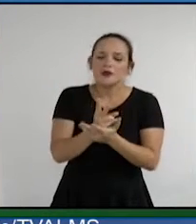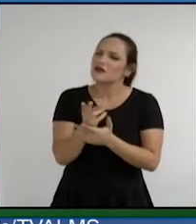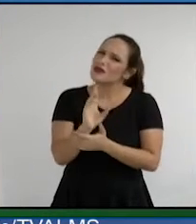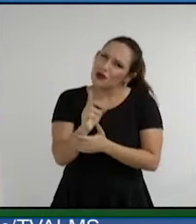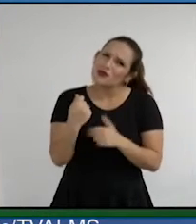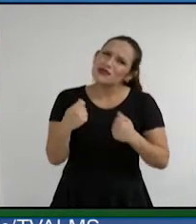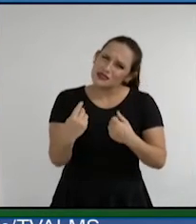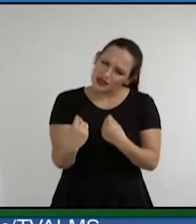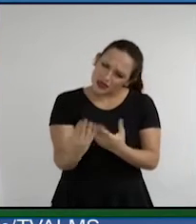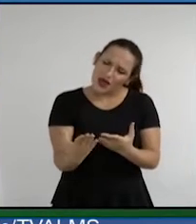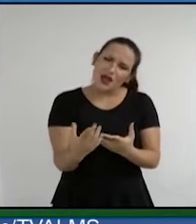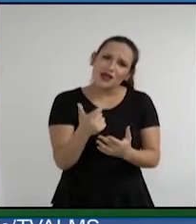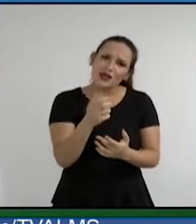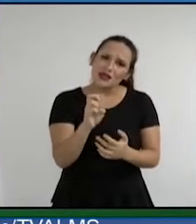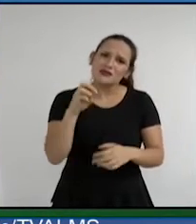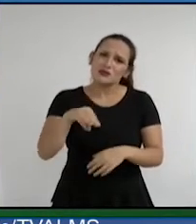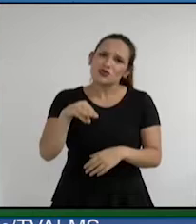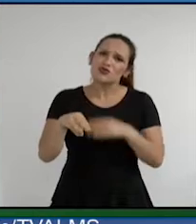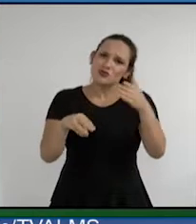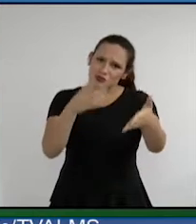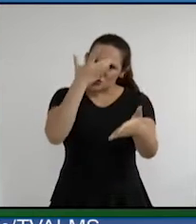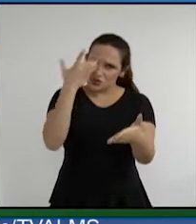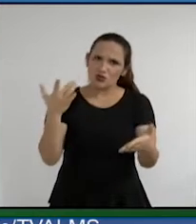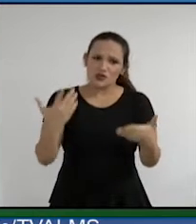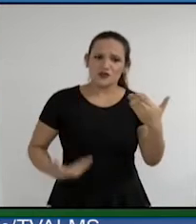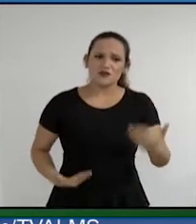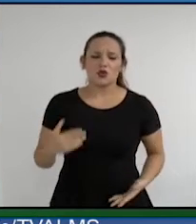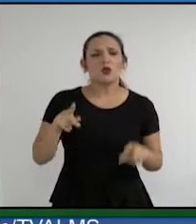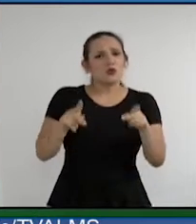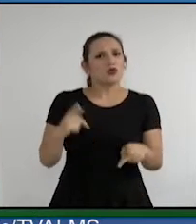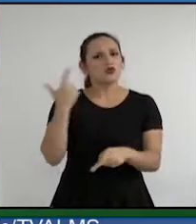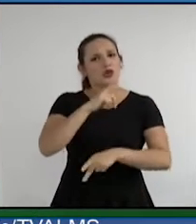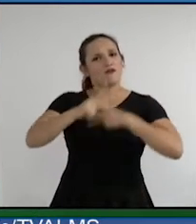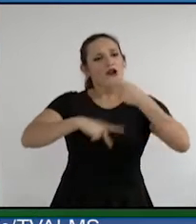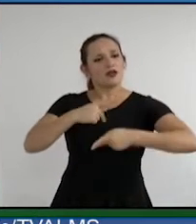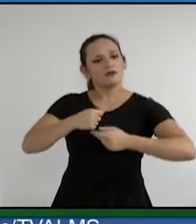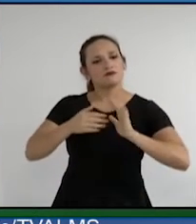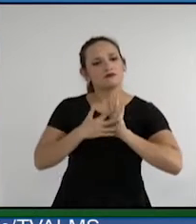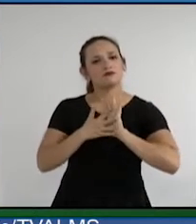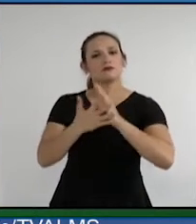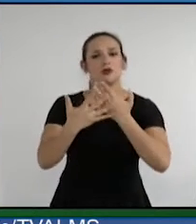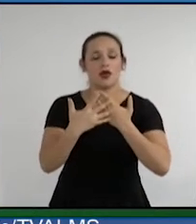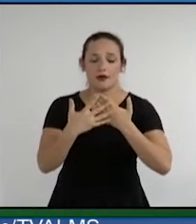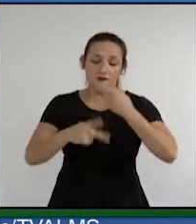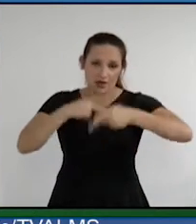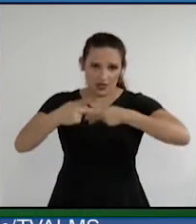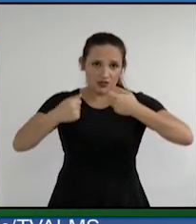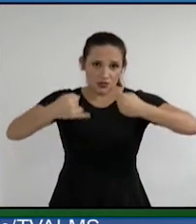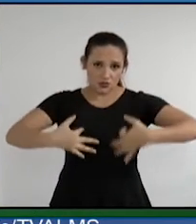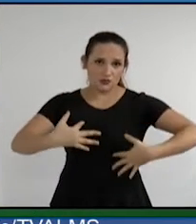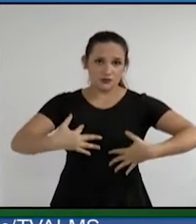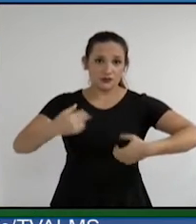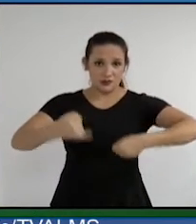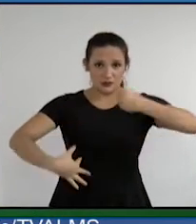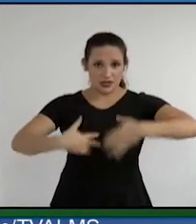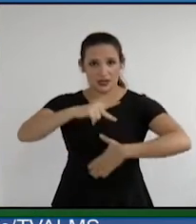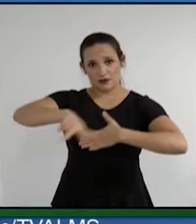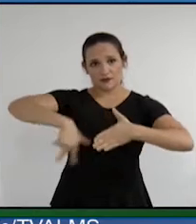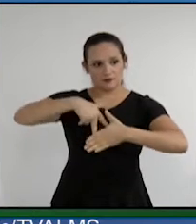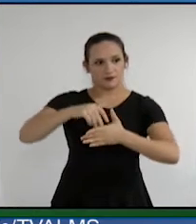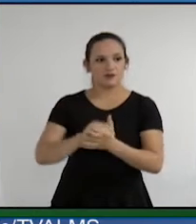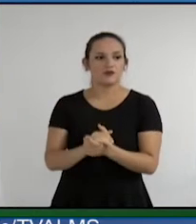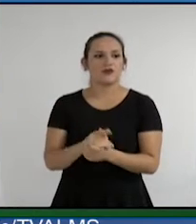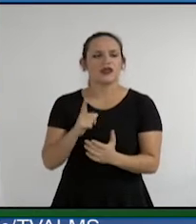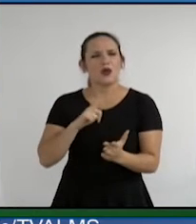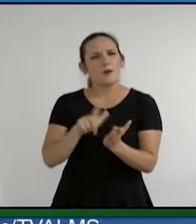para que o Fórum do Servidor possa se manifestar. E encerro dizendo o seguinte: nós recebemos aqui um panfleto dizendo